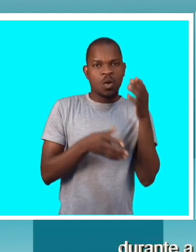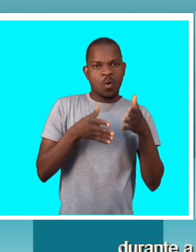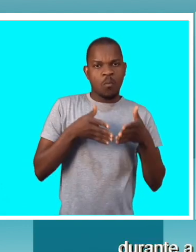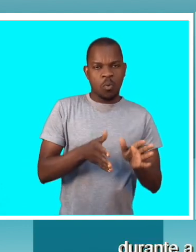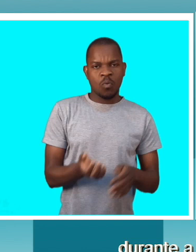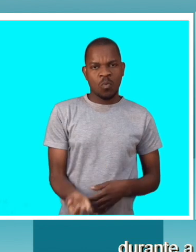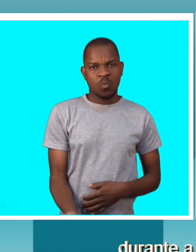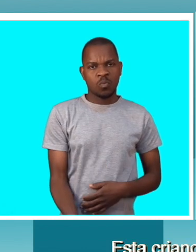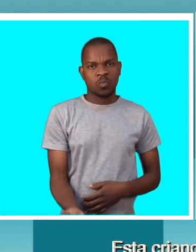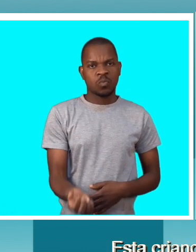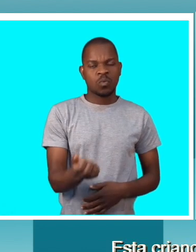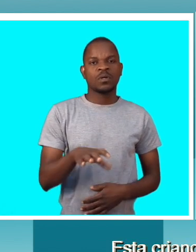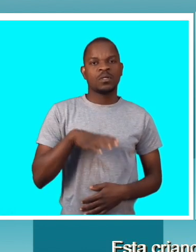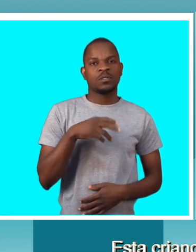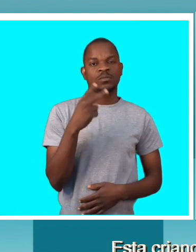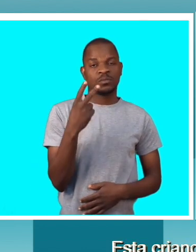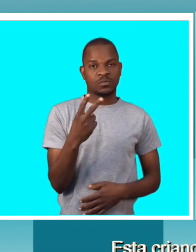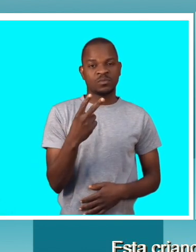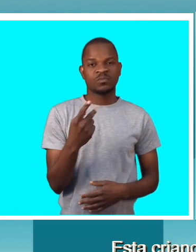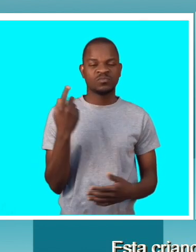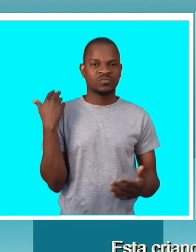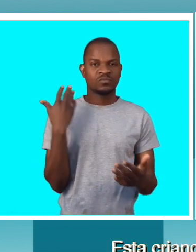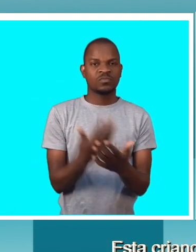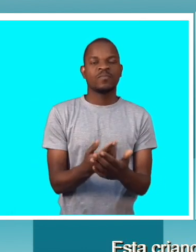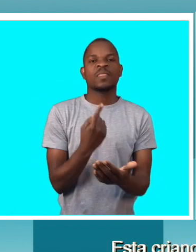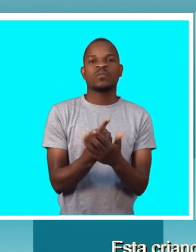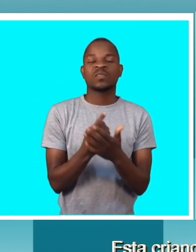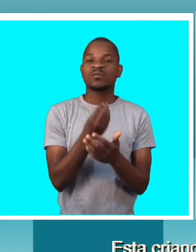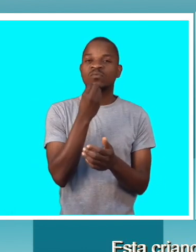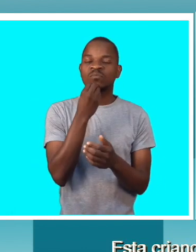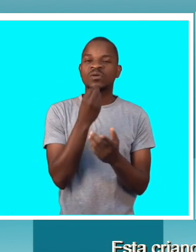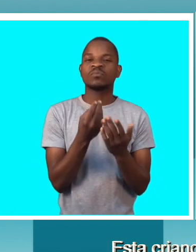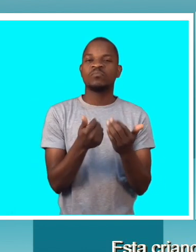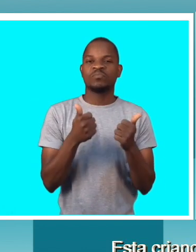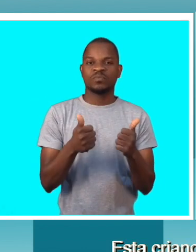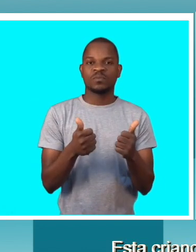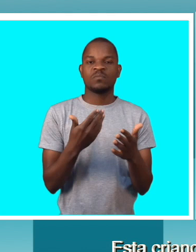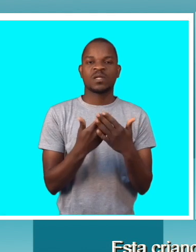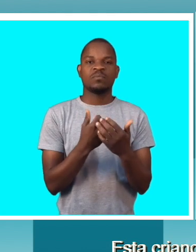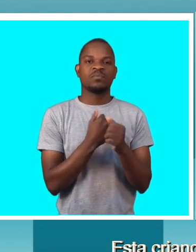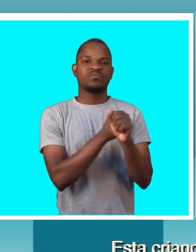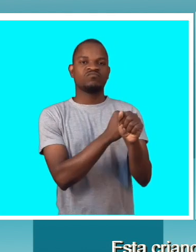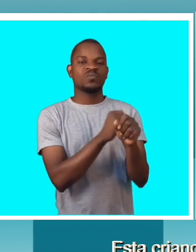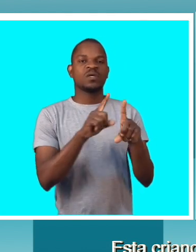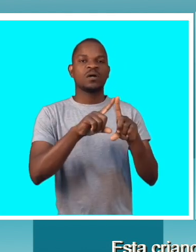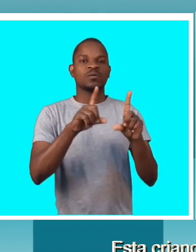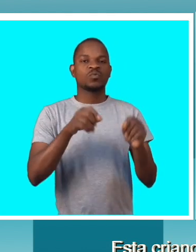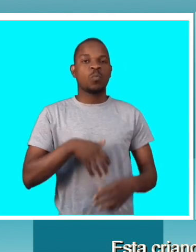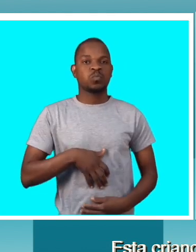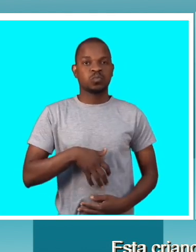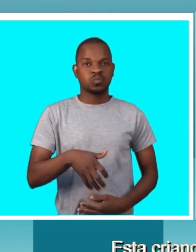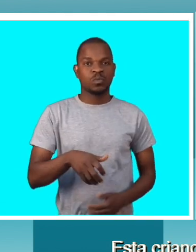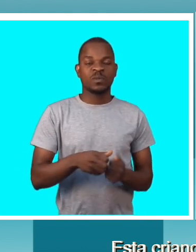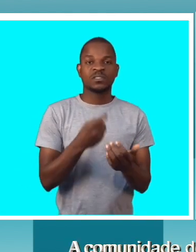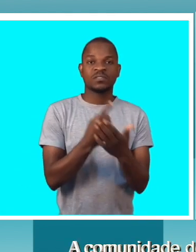até os dois anos. Então, essa criança, durante este período, deve ser muito bem alimentada para evitar todos esses